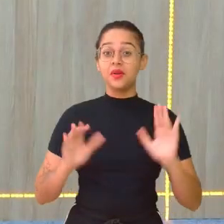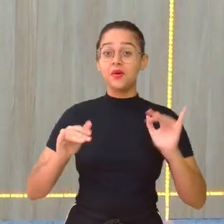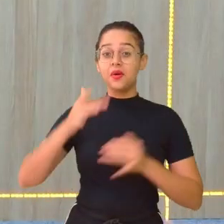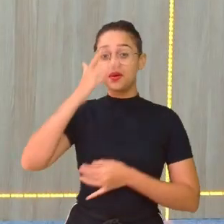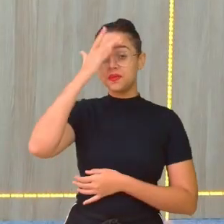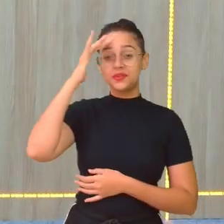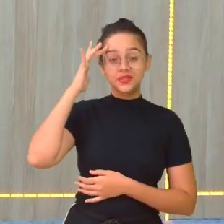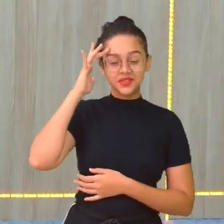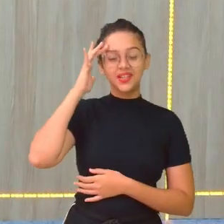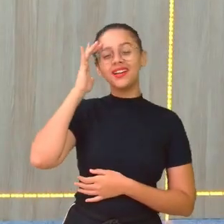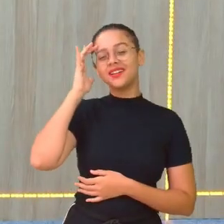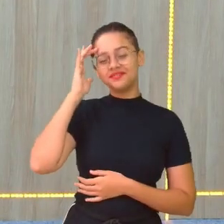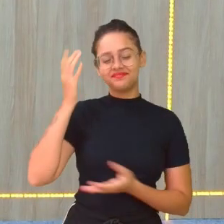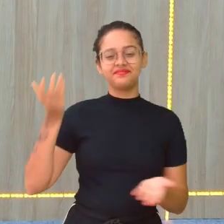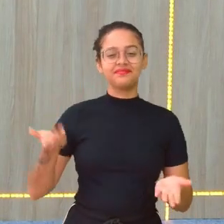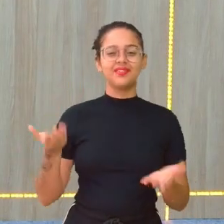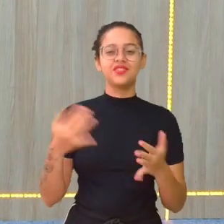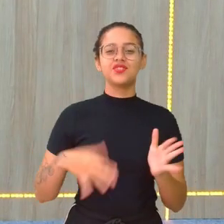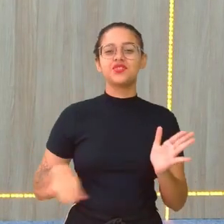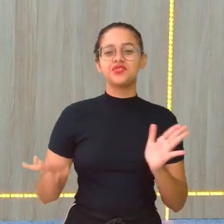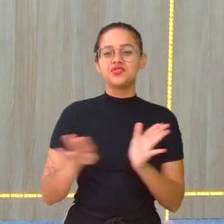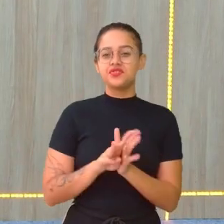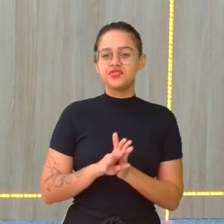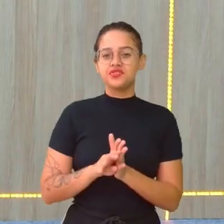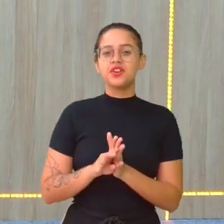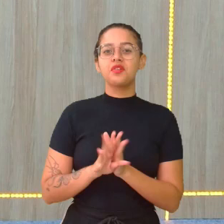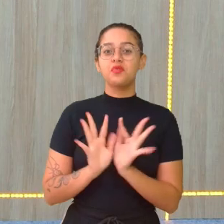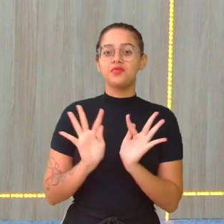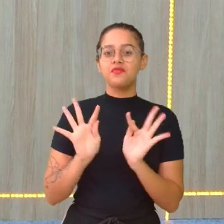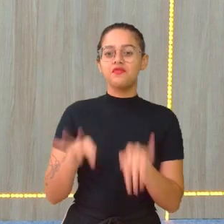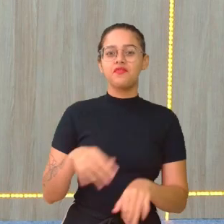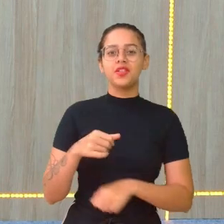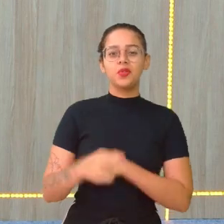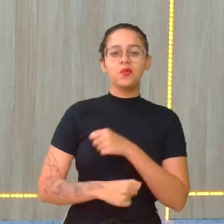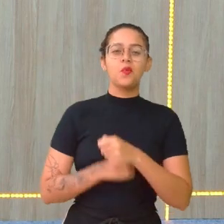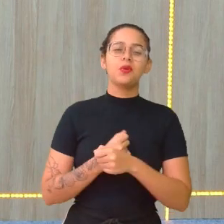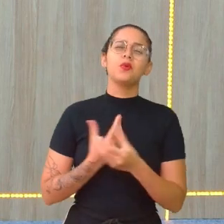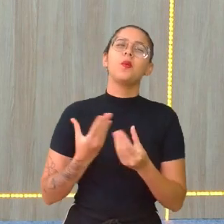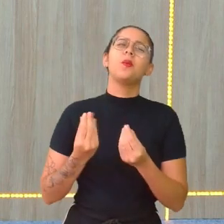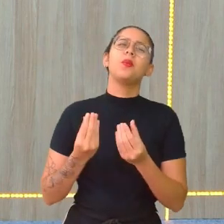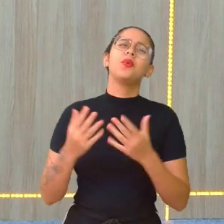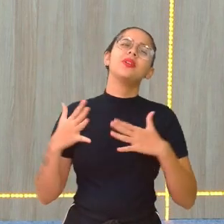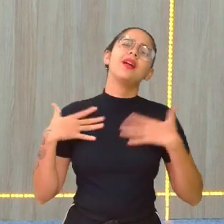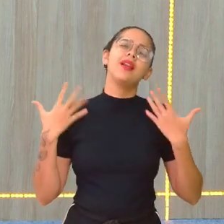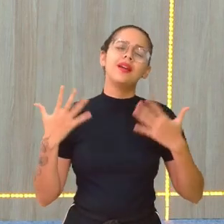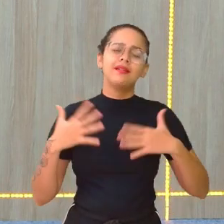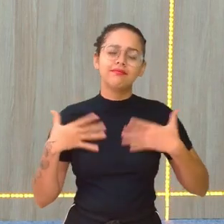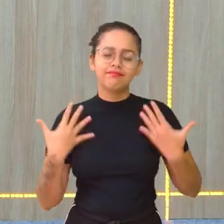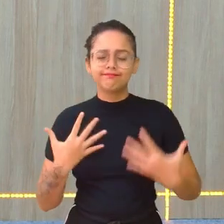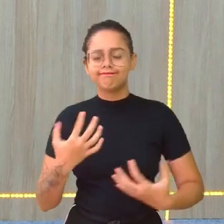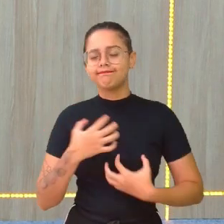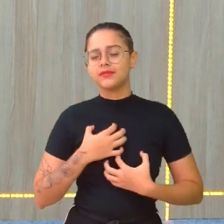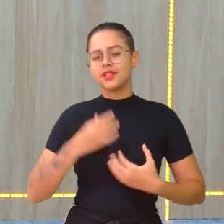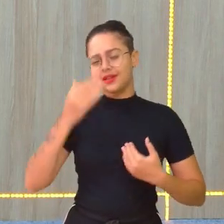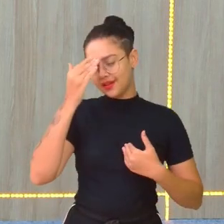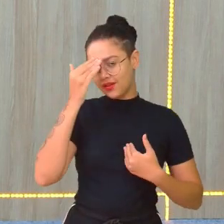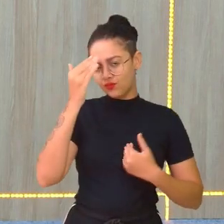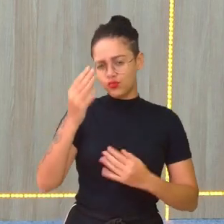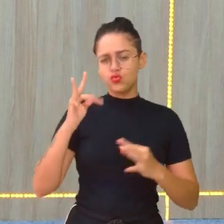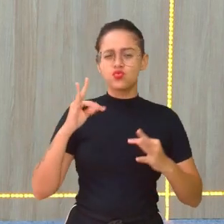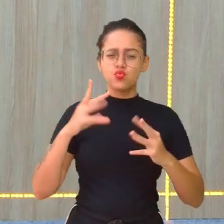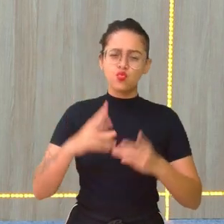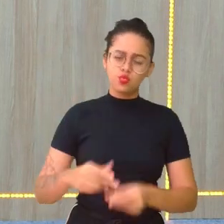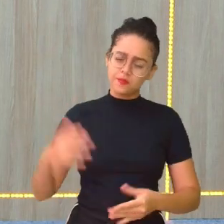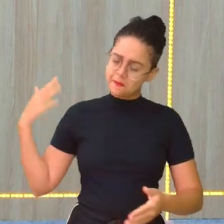Oi, minha gente! Chegamos à nossa reta final com muita alegria, com uma profunda gratidão por tudo que estudamos,